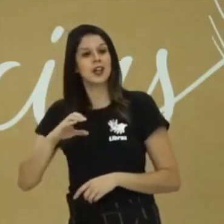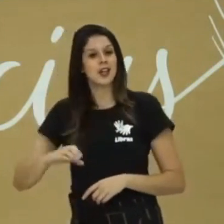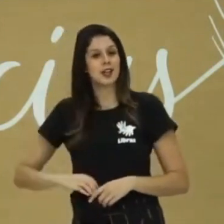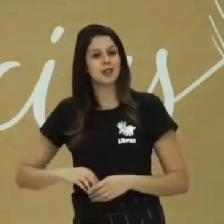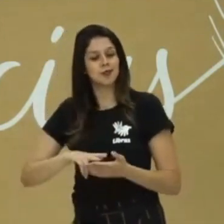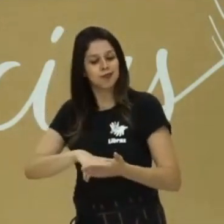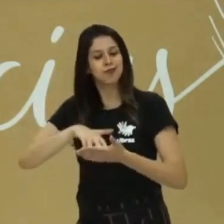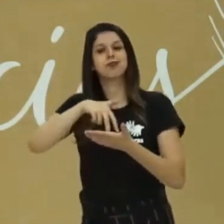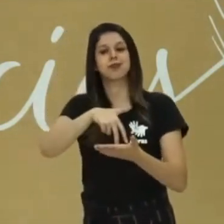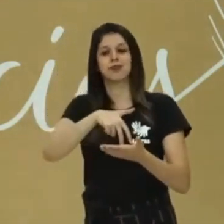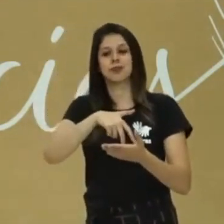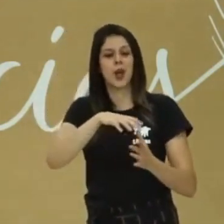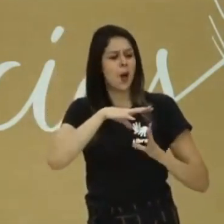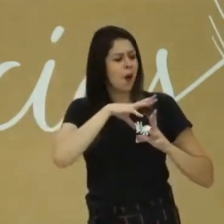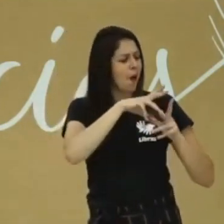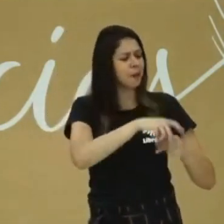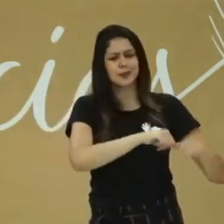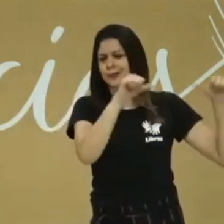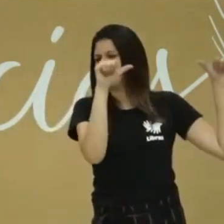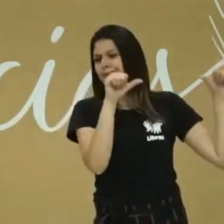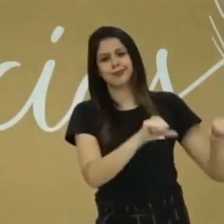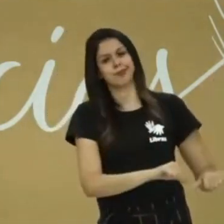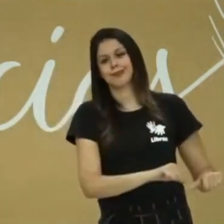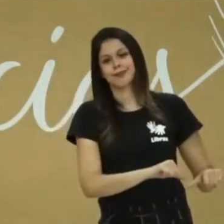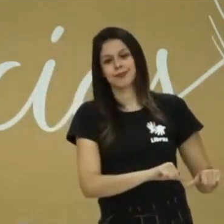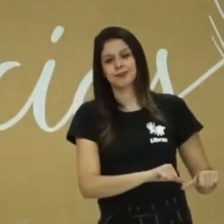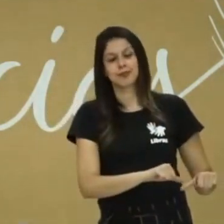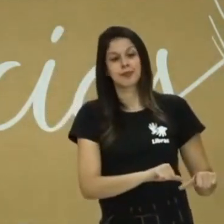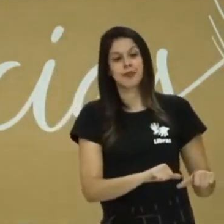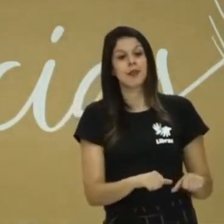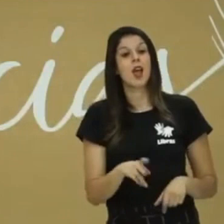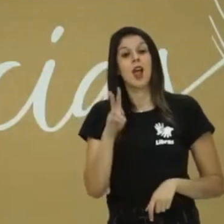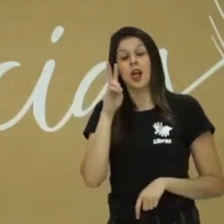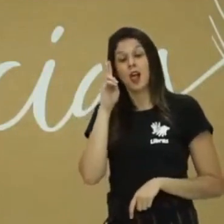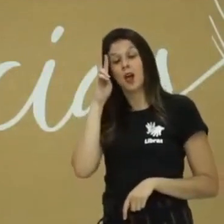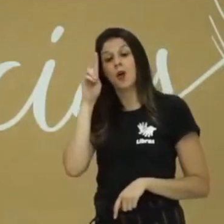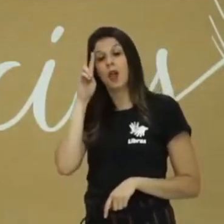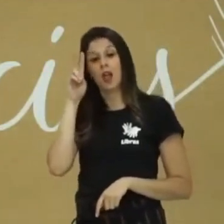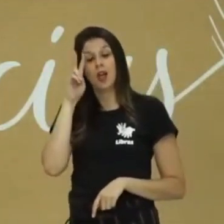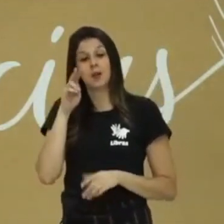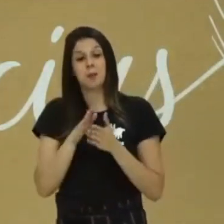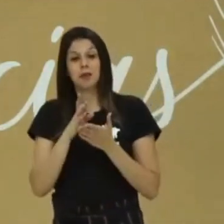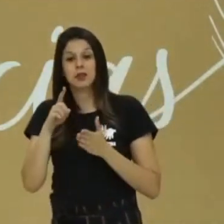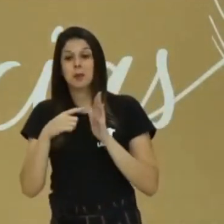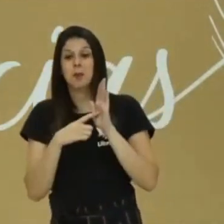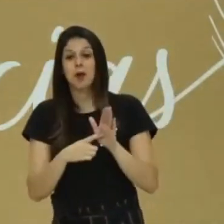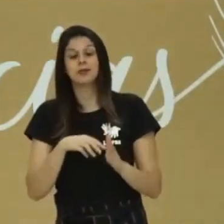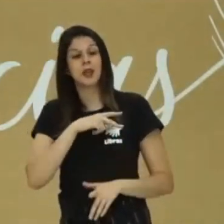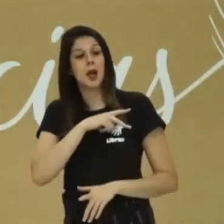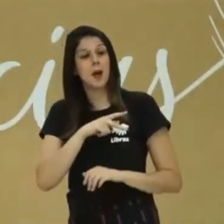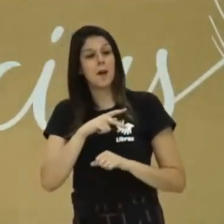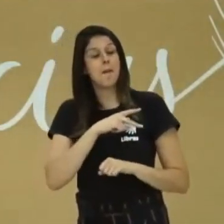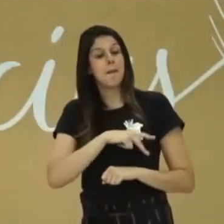completa e esse mundo não presta e ele está condenado me lembro das palavras de Pedro quando ele cheio do